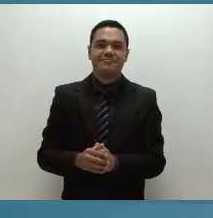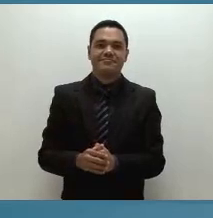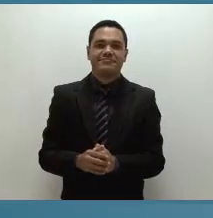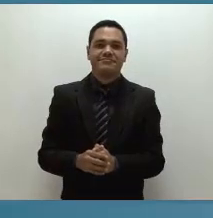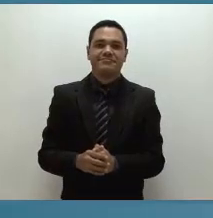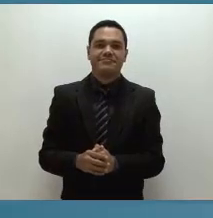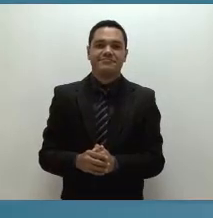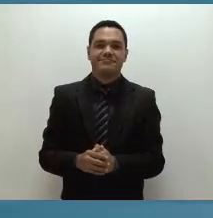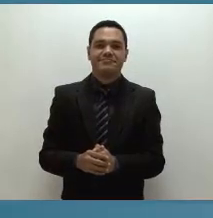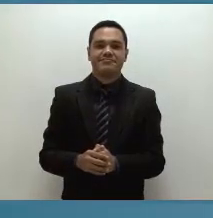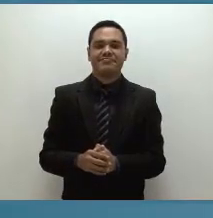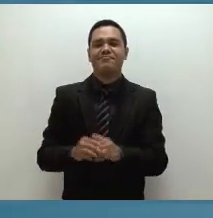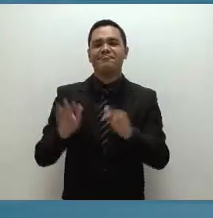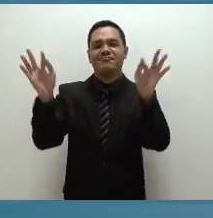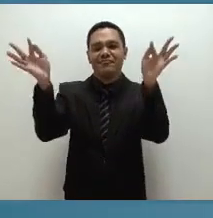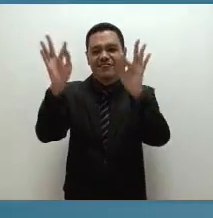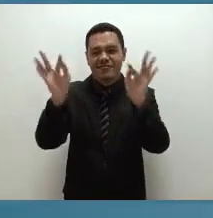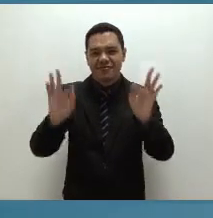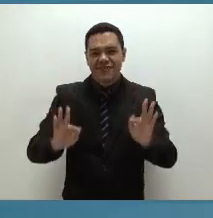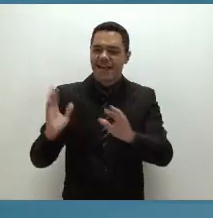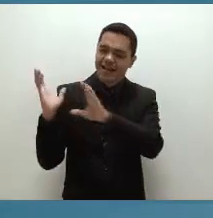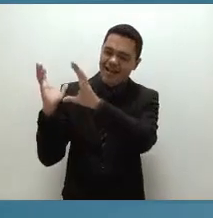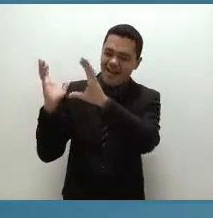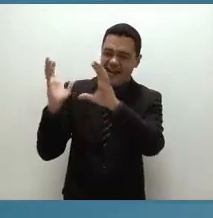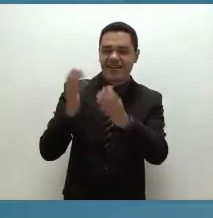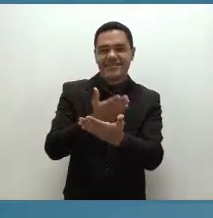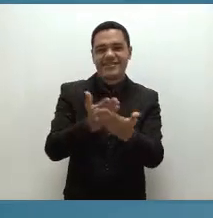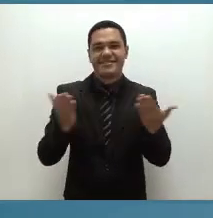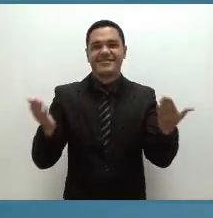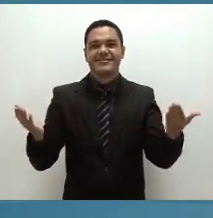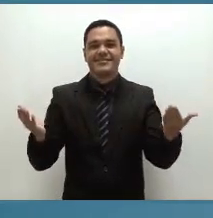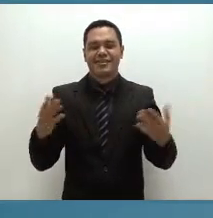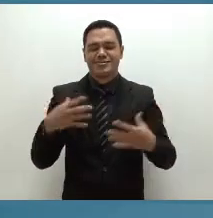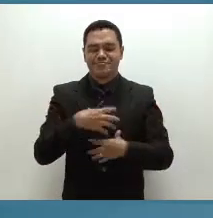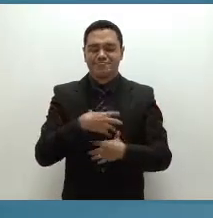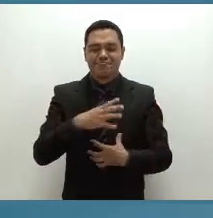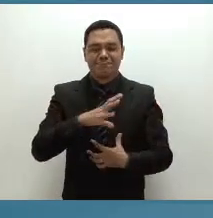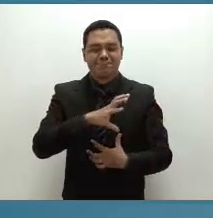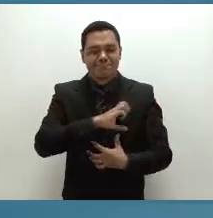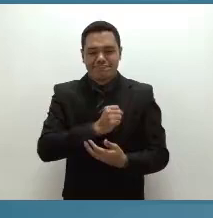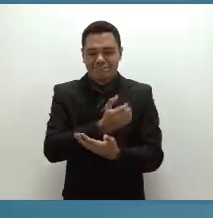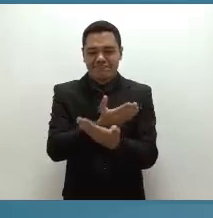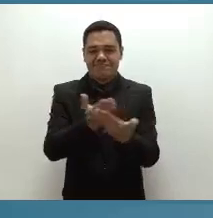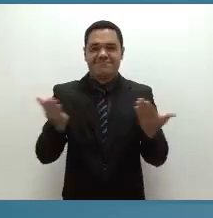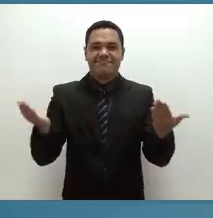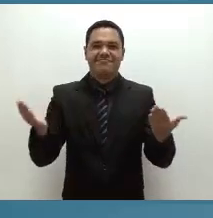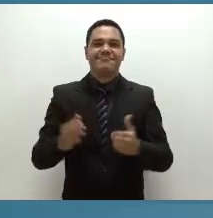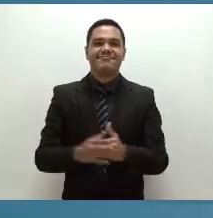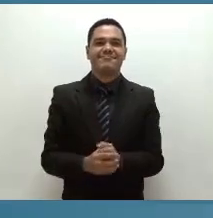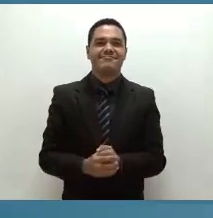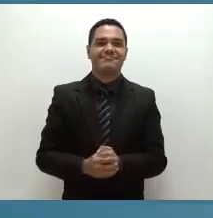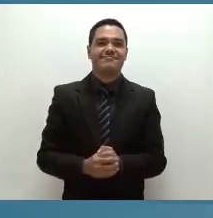Feliz Sírios, filhos, com muito amor no coração.